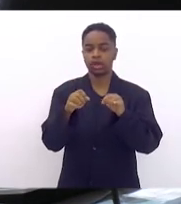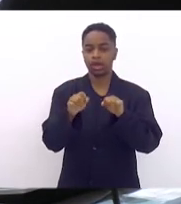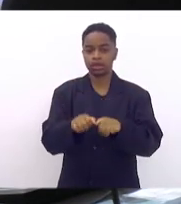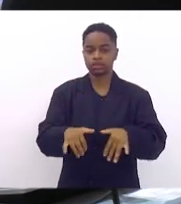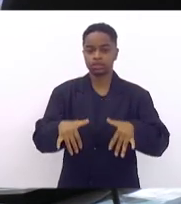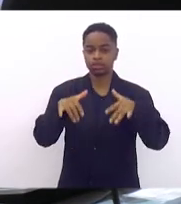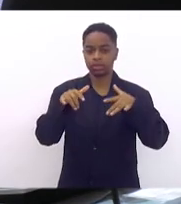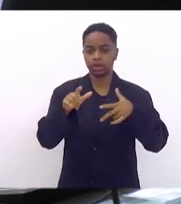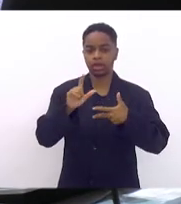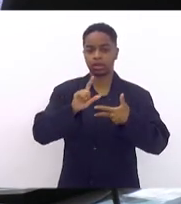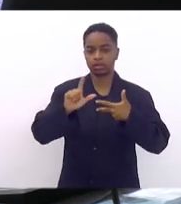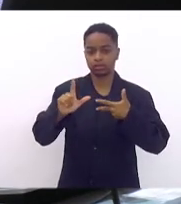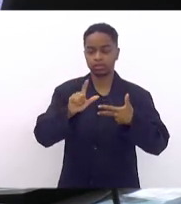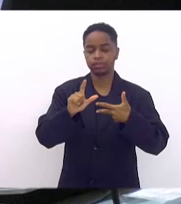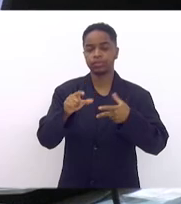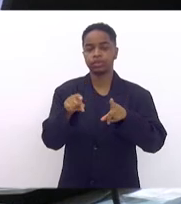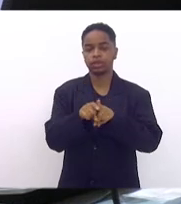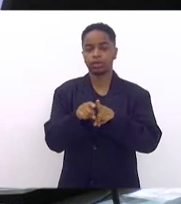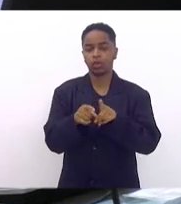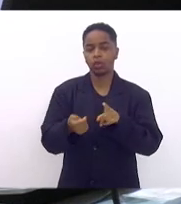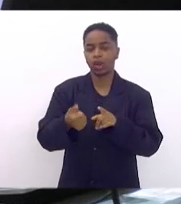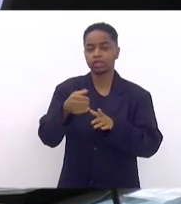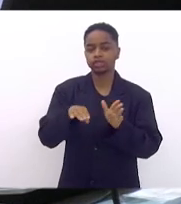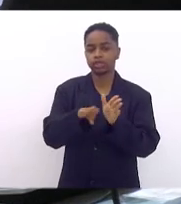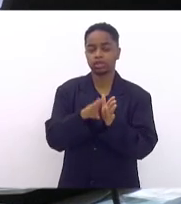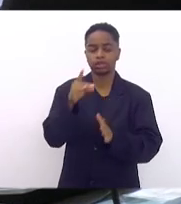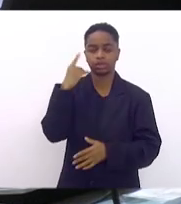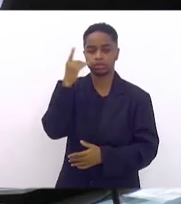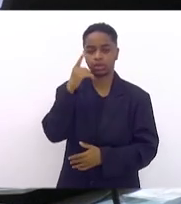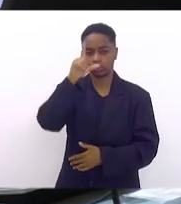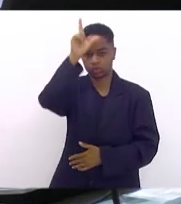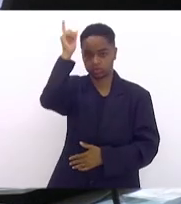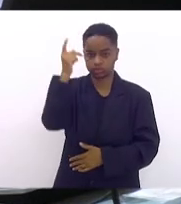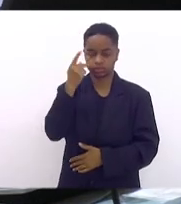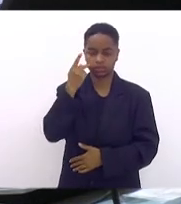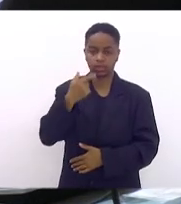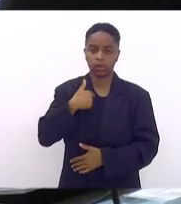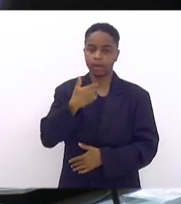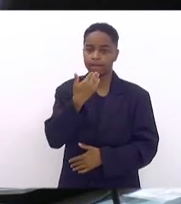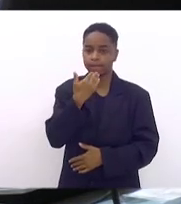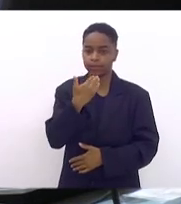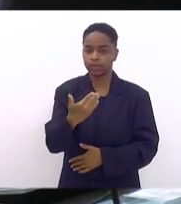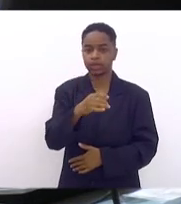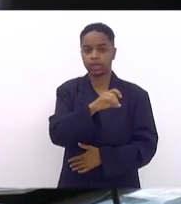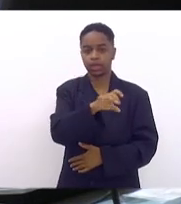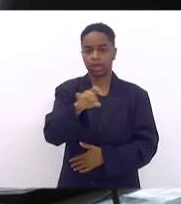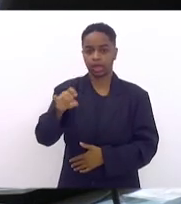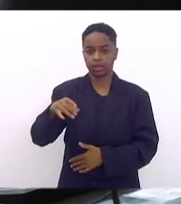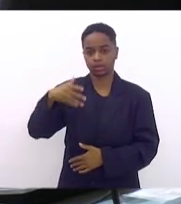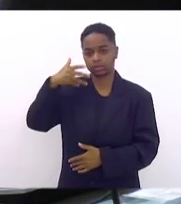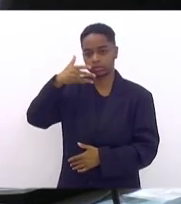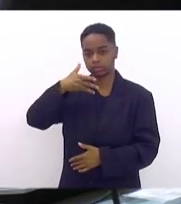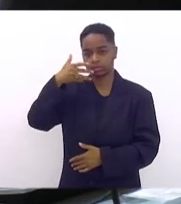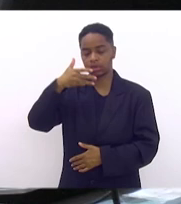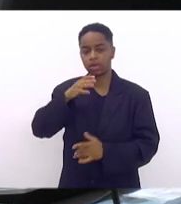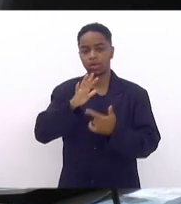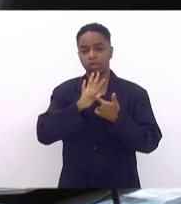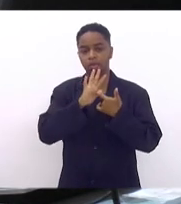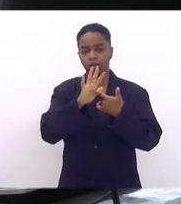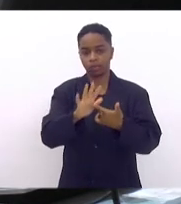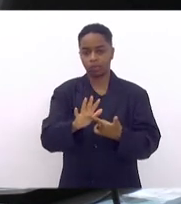em deslocamento o deputado Luiz Paulo. Eu vou pedir a cada uma das expositoras que apresente